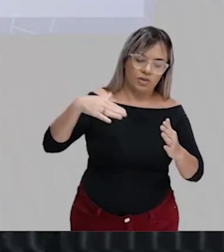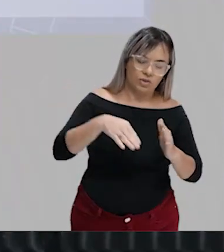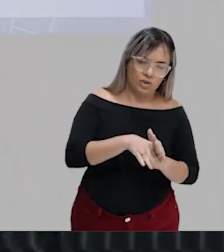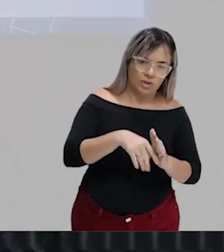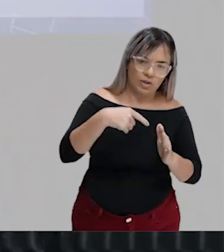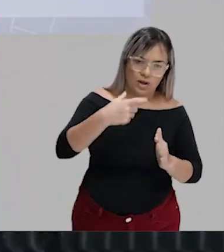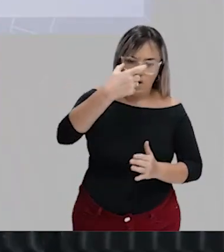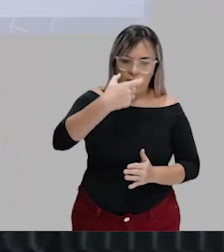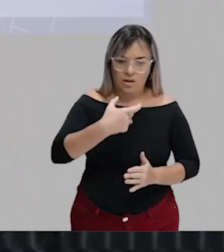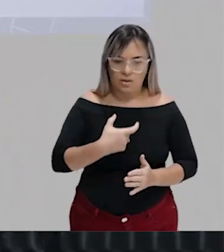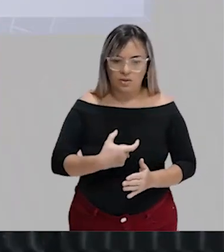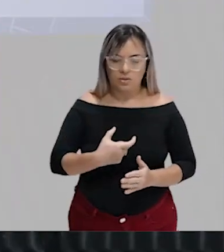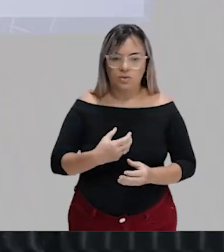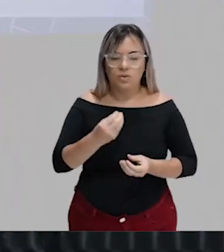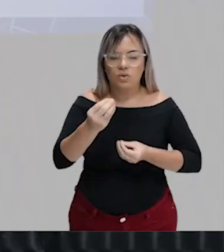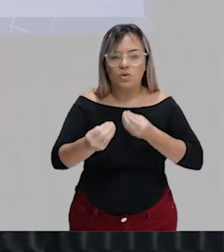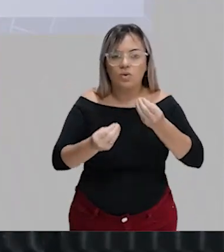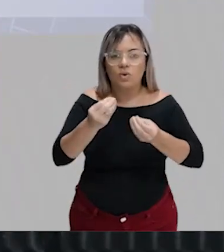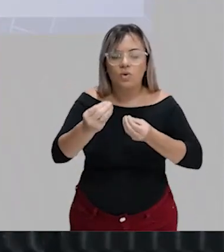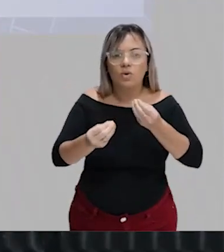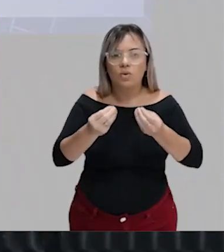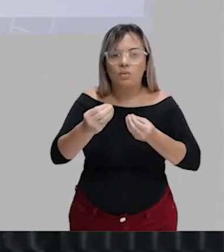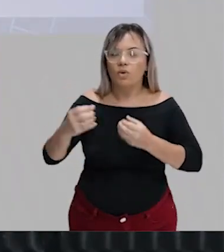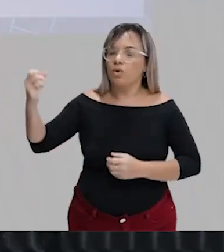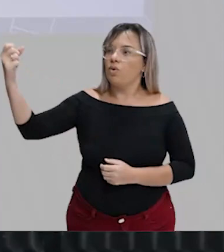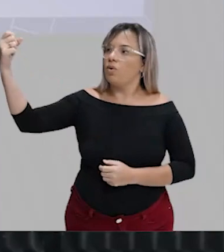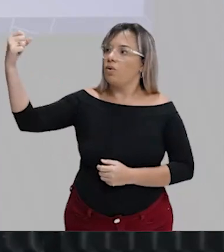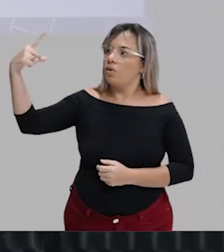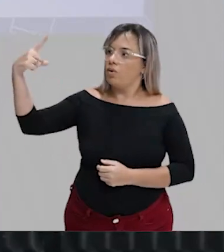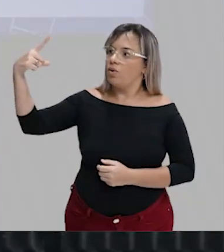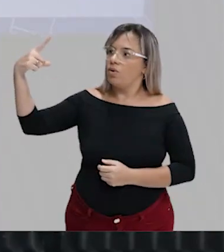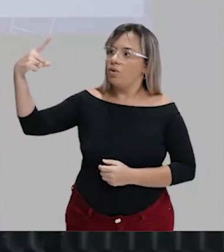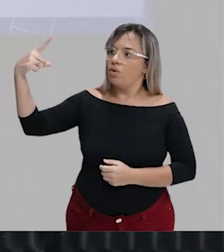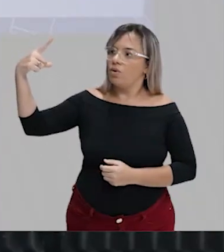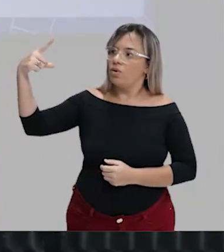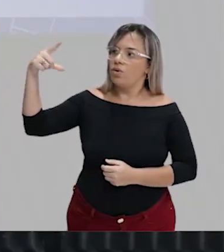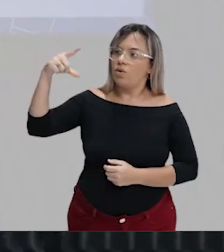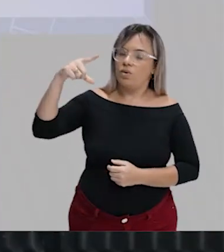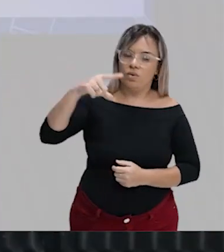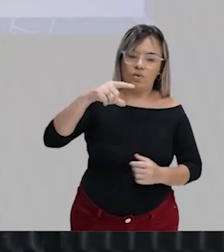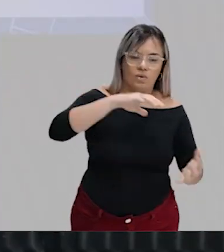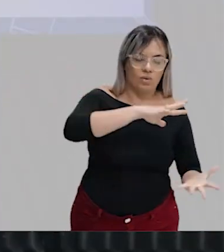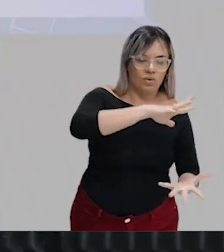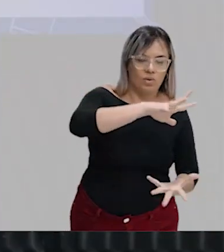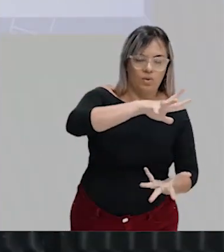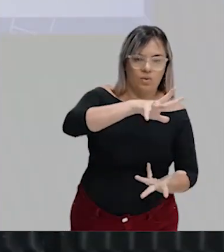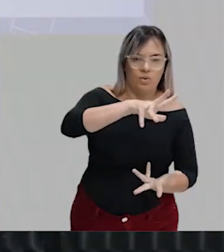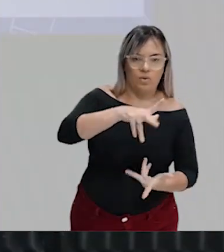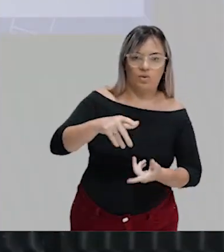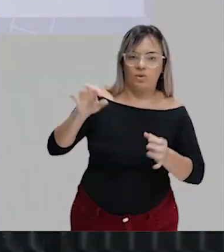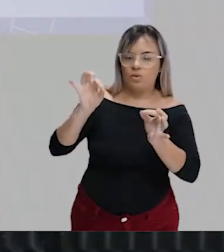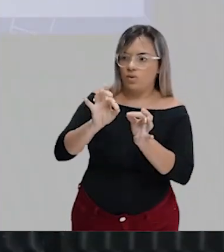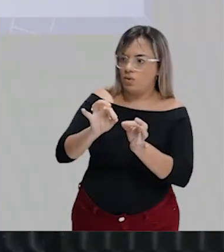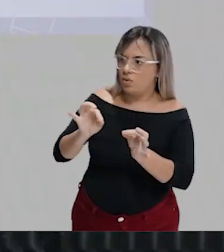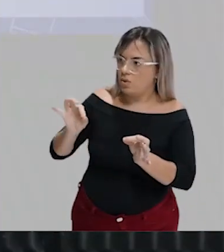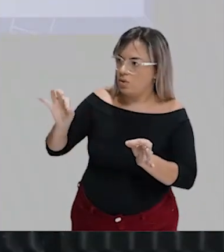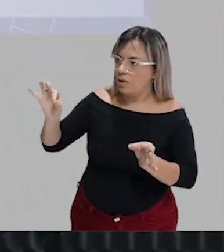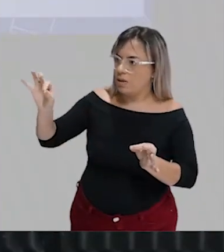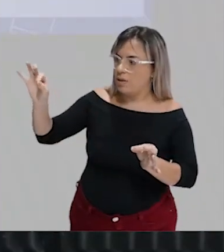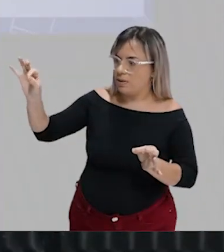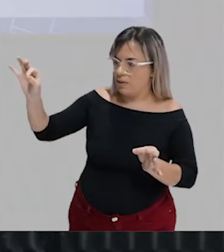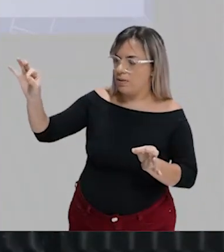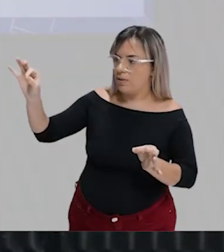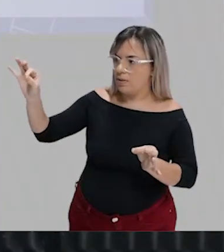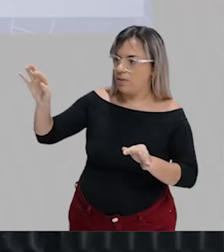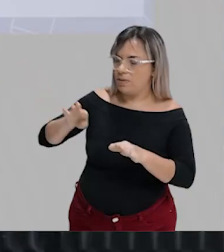Certo? Então o Sol, entre o Sol e a Terra, há um grande espaço. E